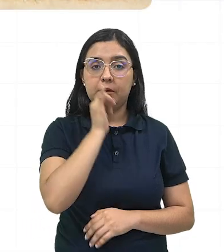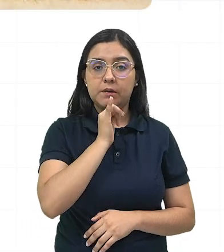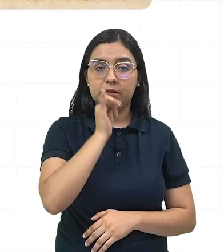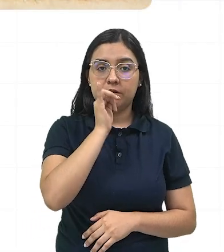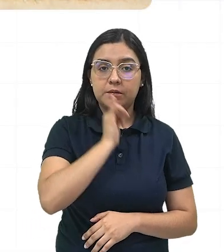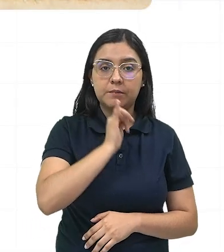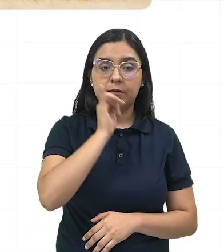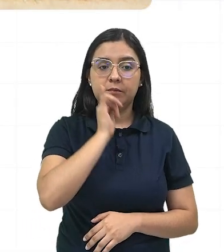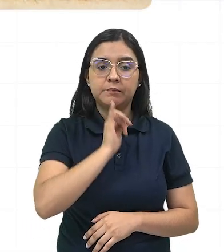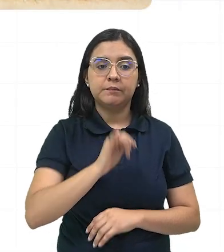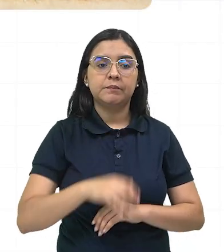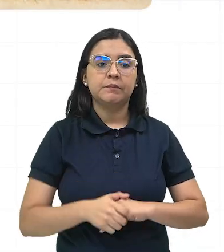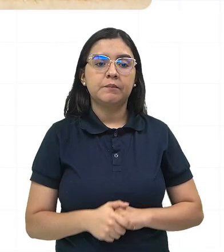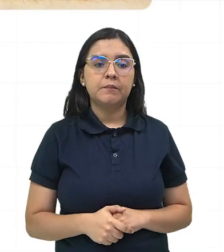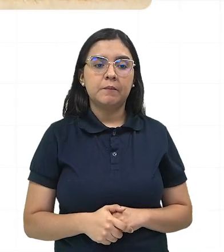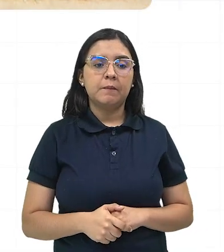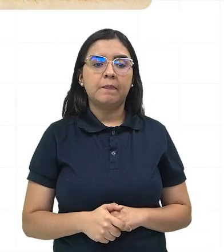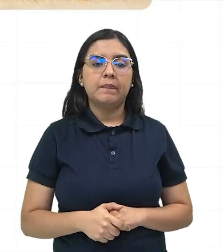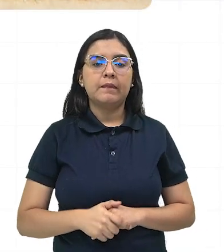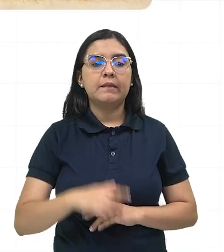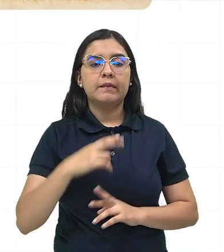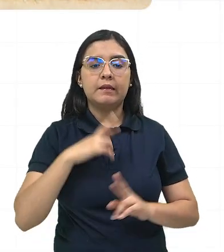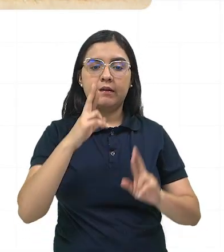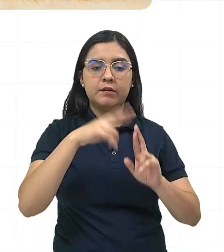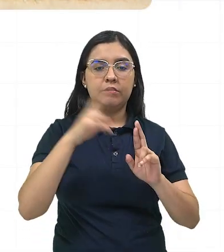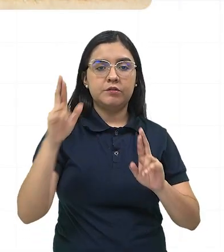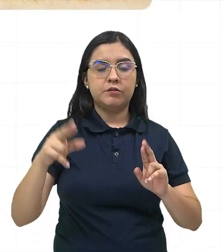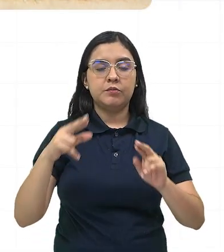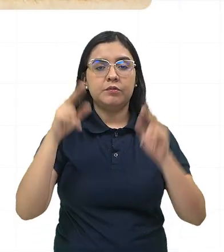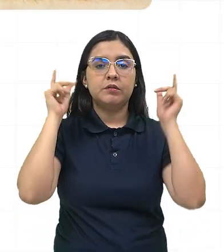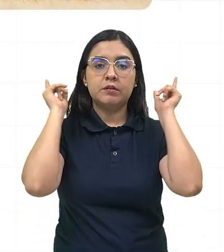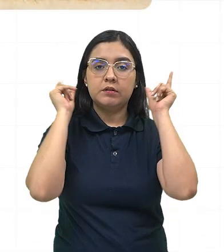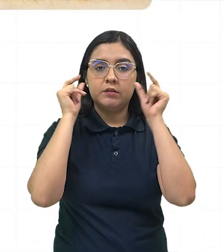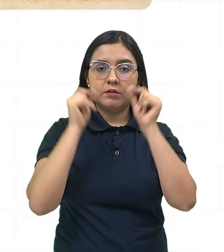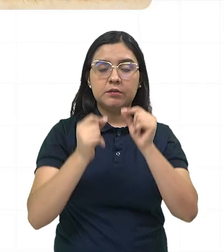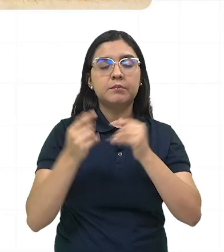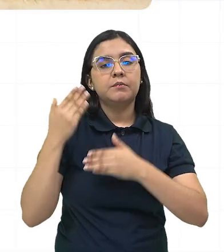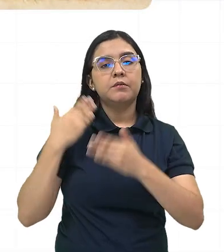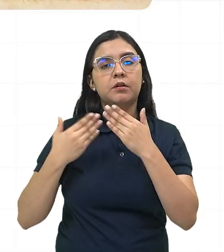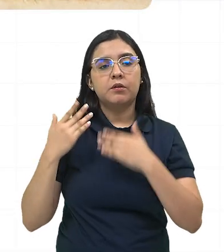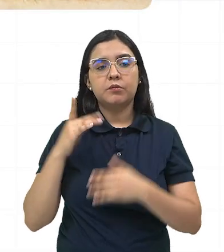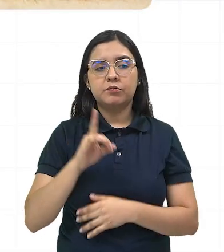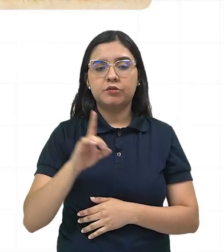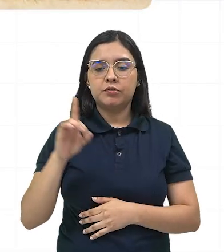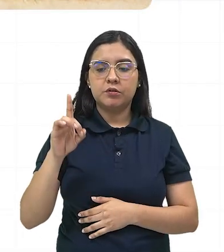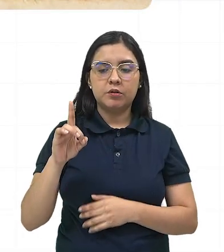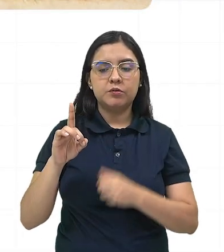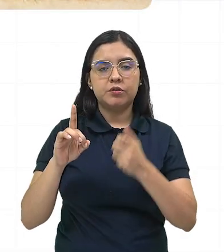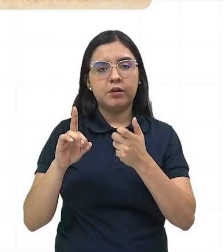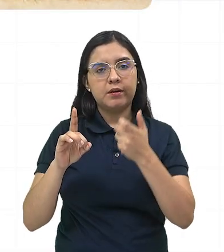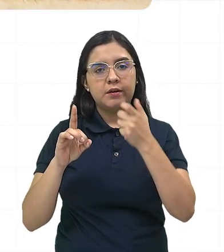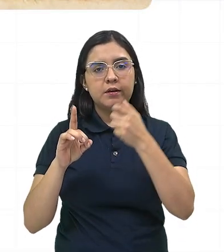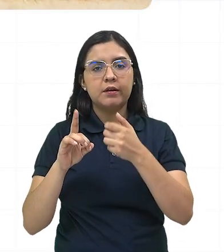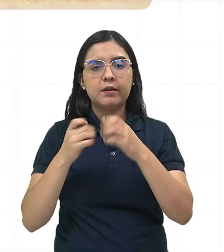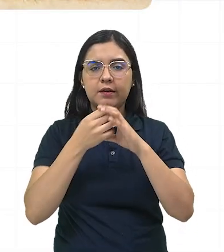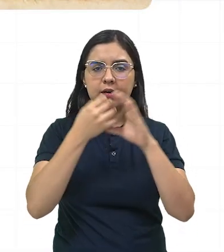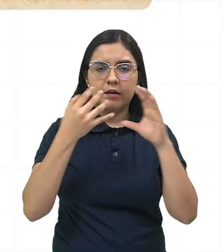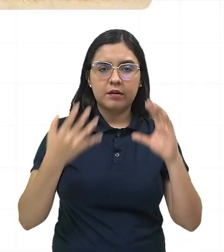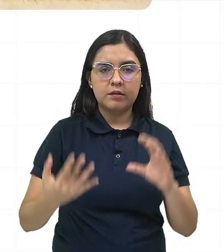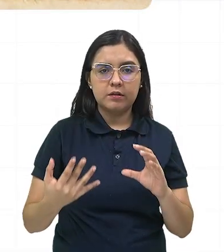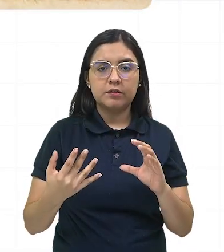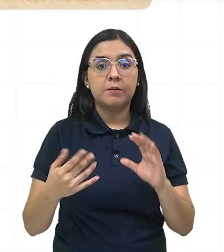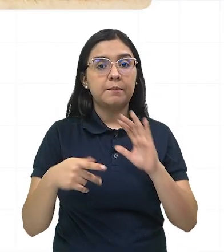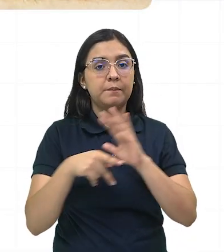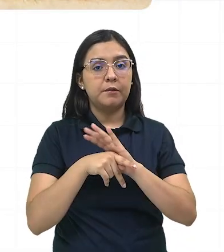exemplo, na religião da Grécia Antiga, cujos deuses tinham formas e características de